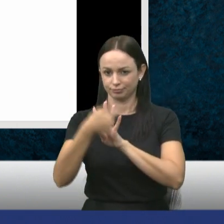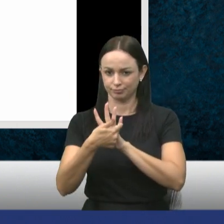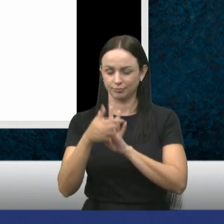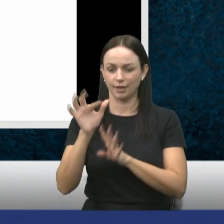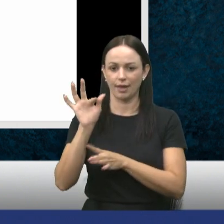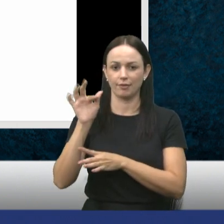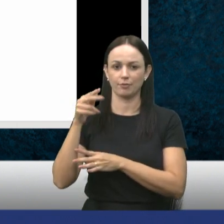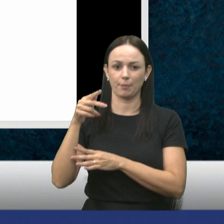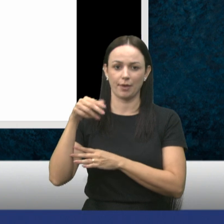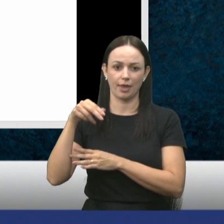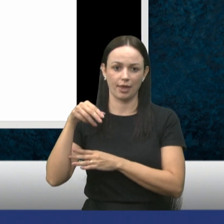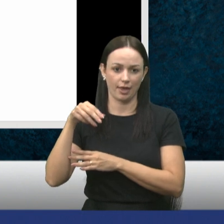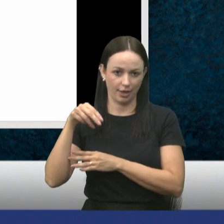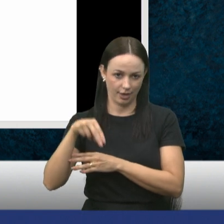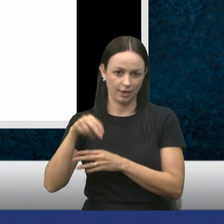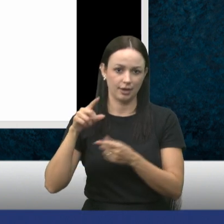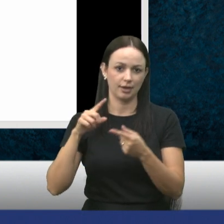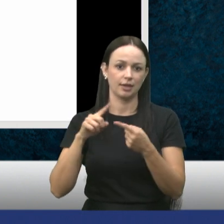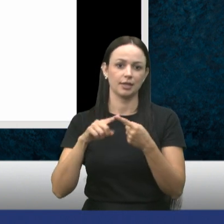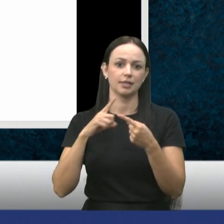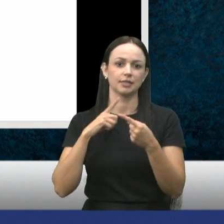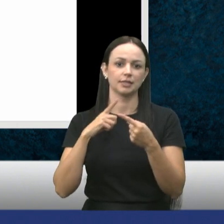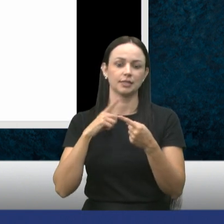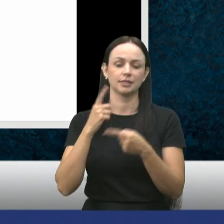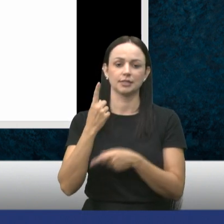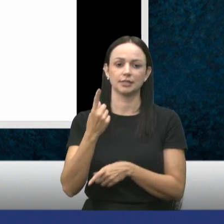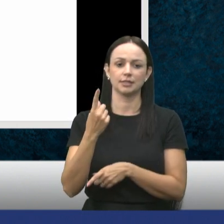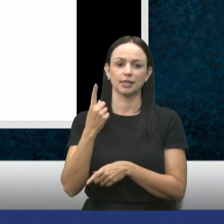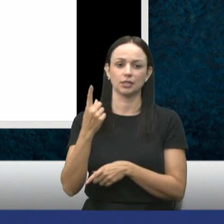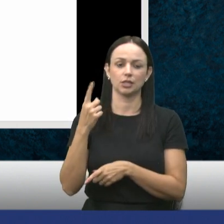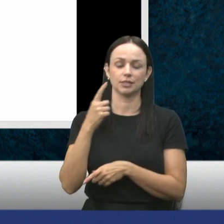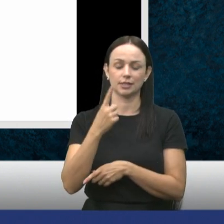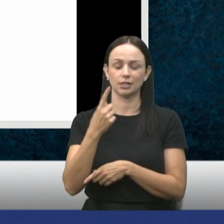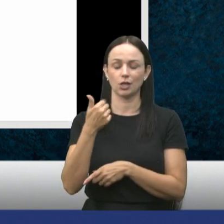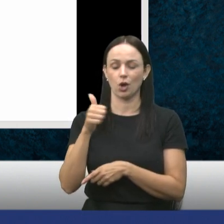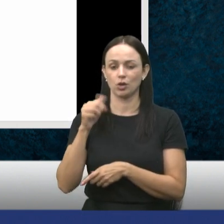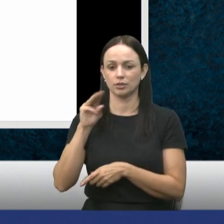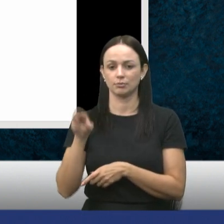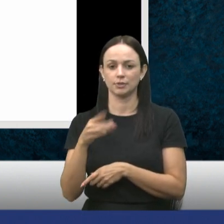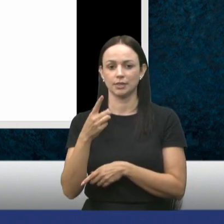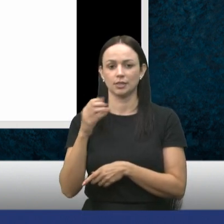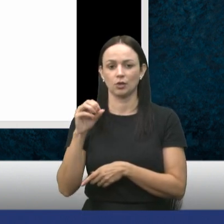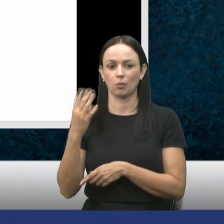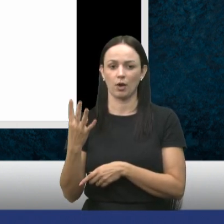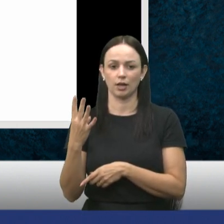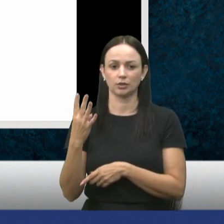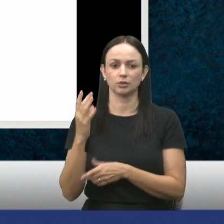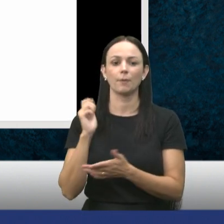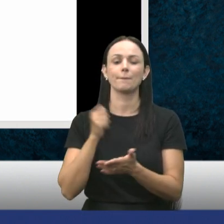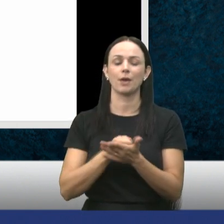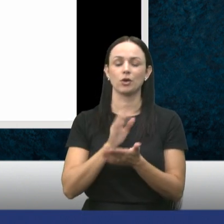FPM, ele teve uma previsão de 111.104, né, e foi executado